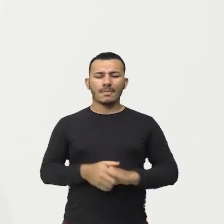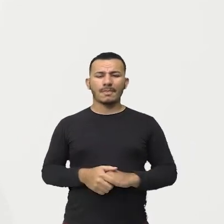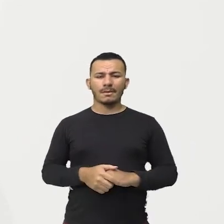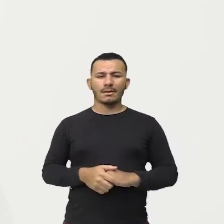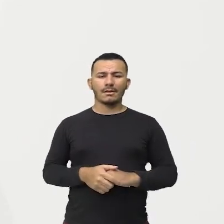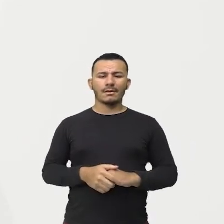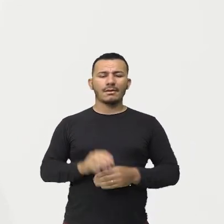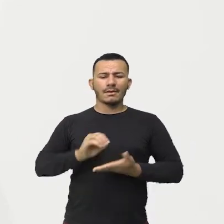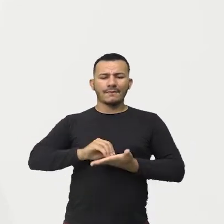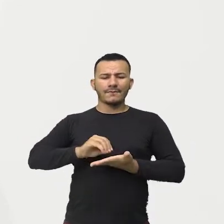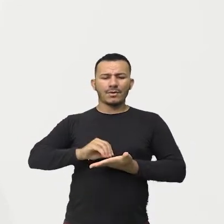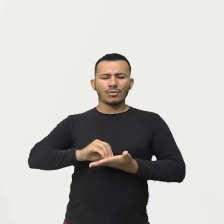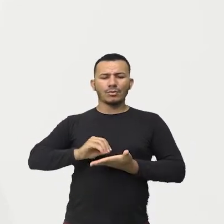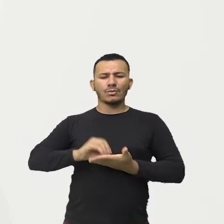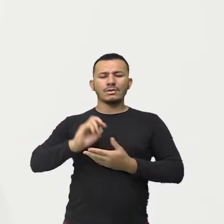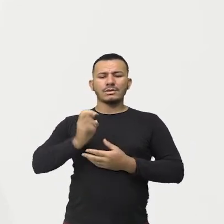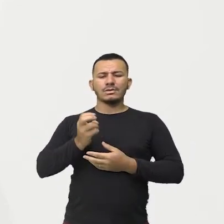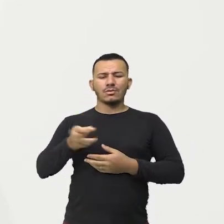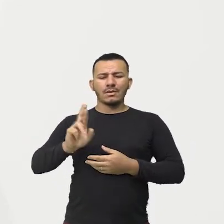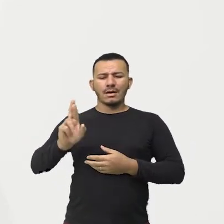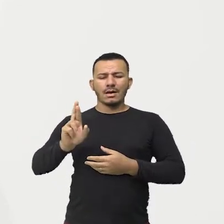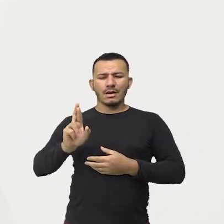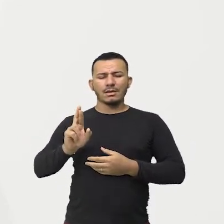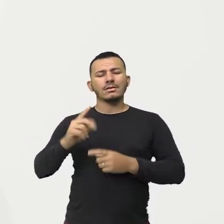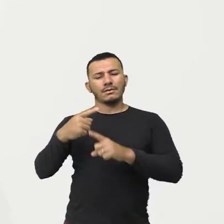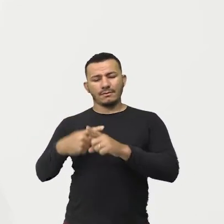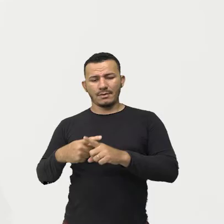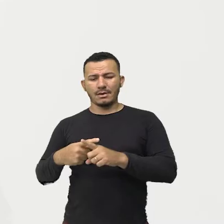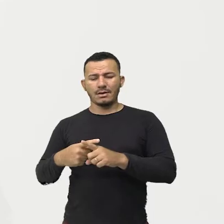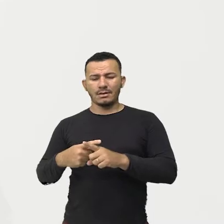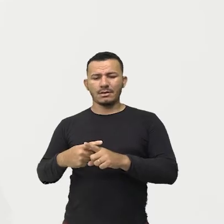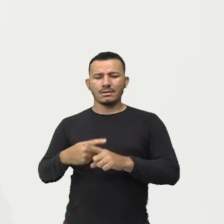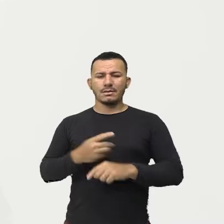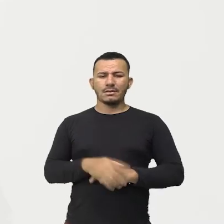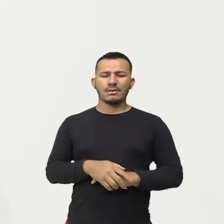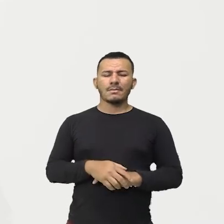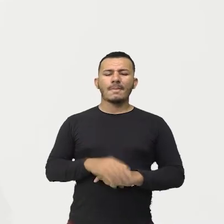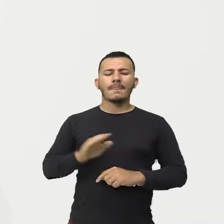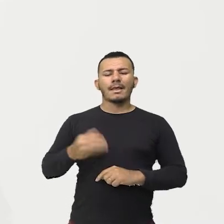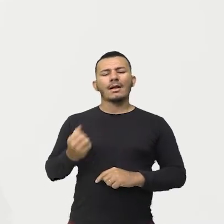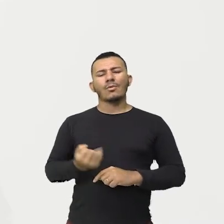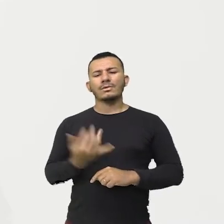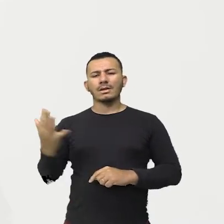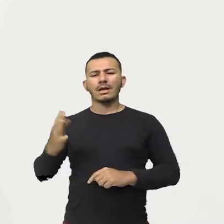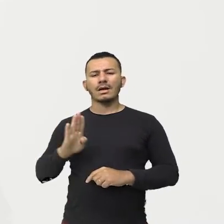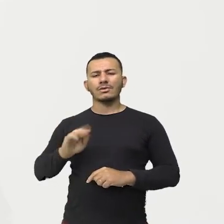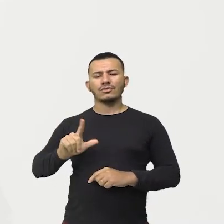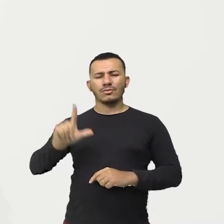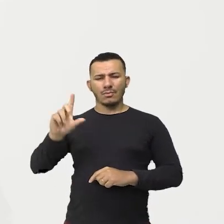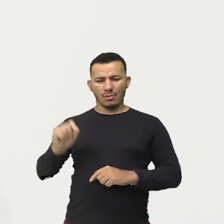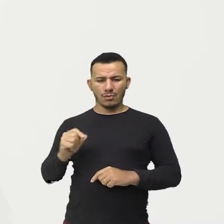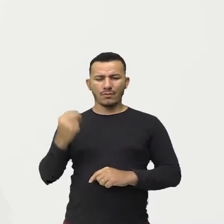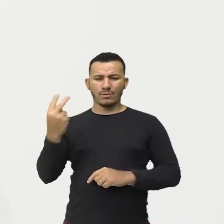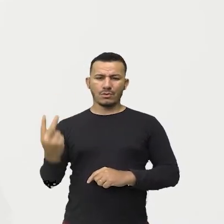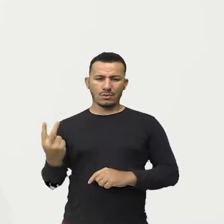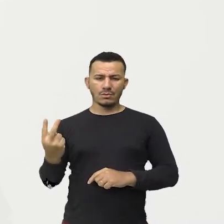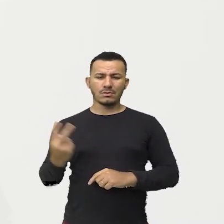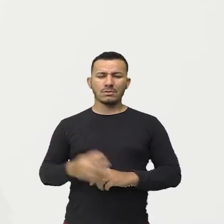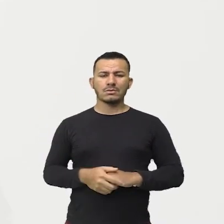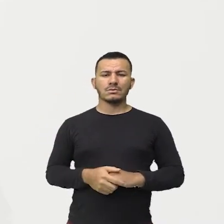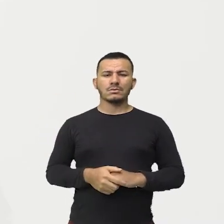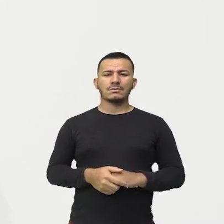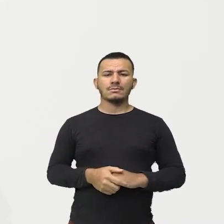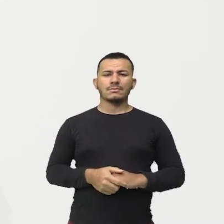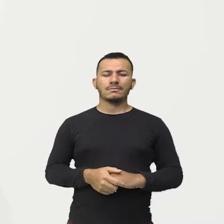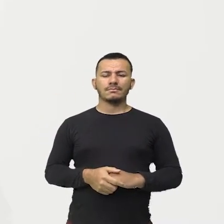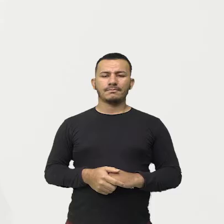R$5, perdão, faltou um detalhe bem aqui. R$5 vezes, né, a quantidade de bolos que foi comprado, que foi